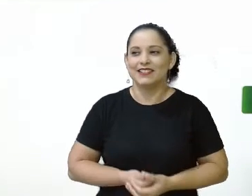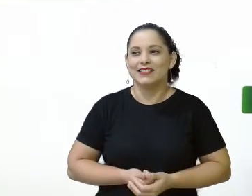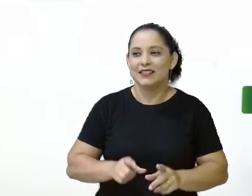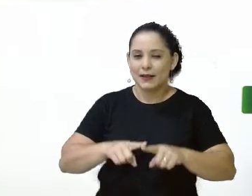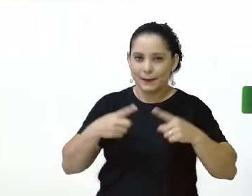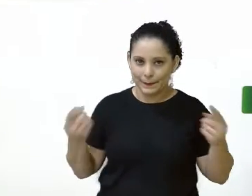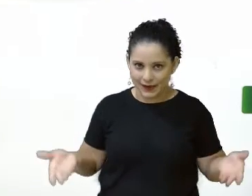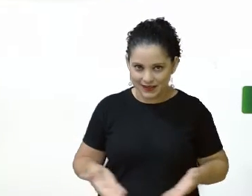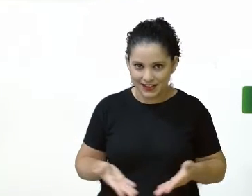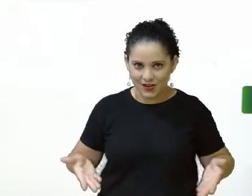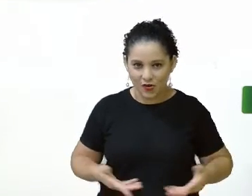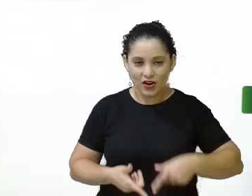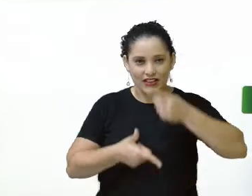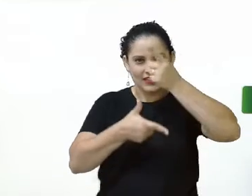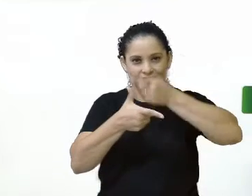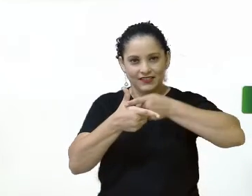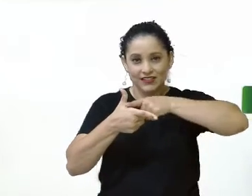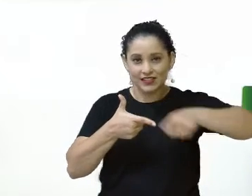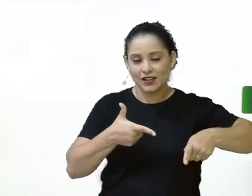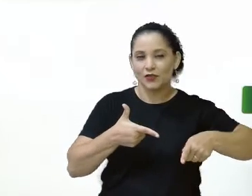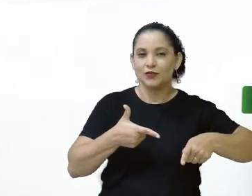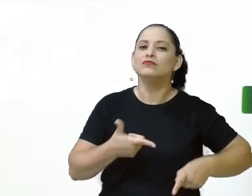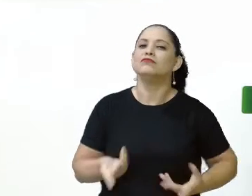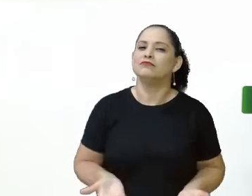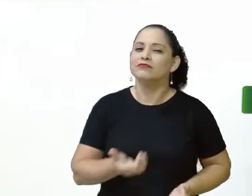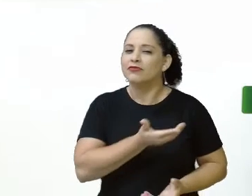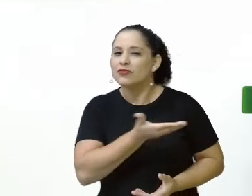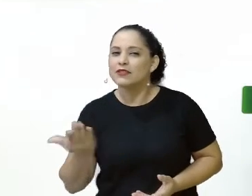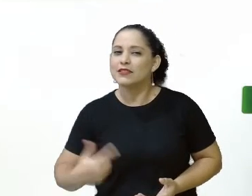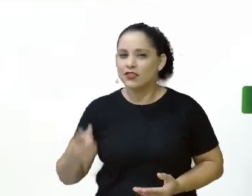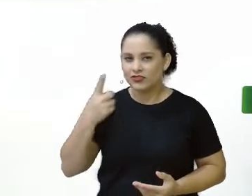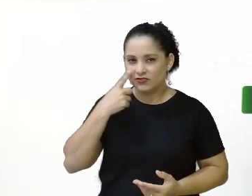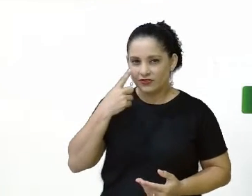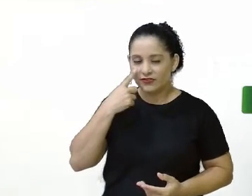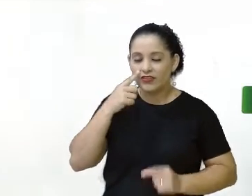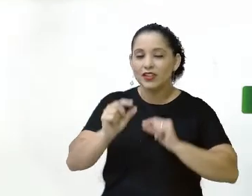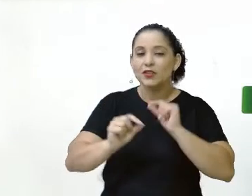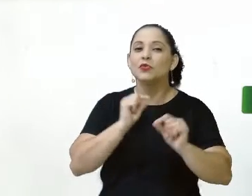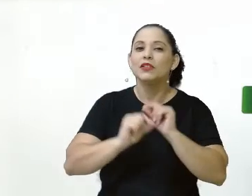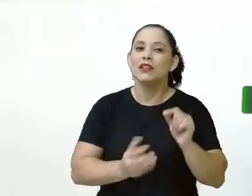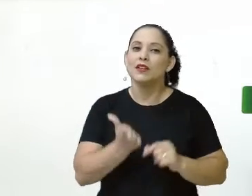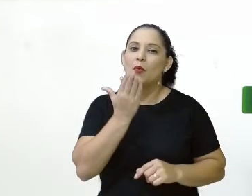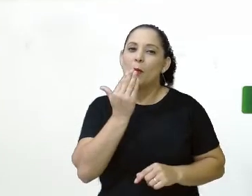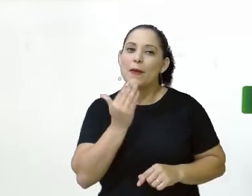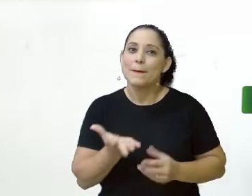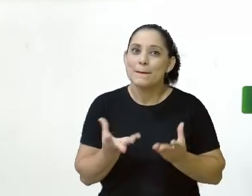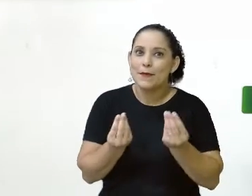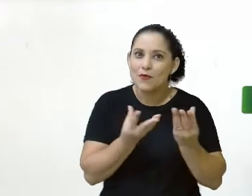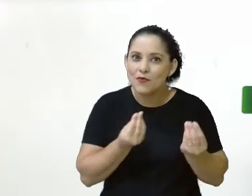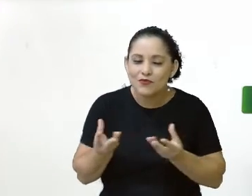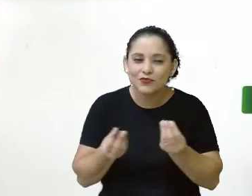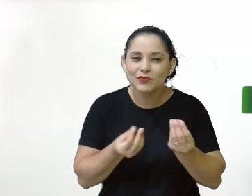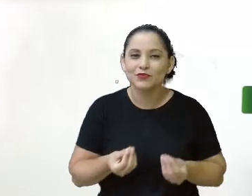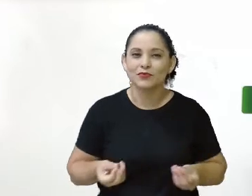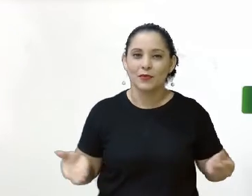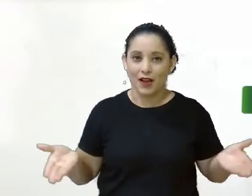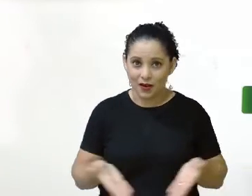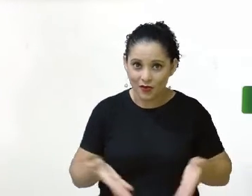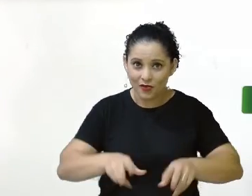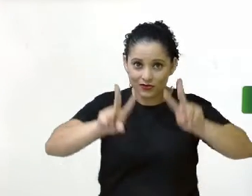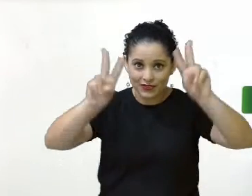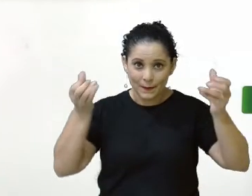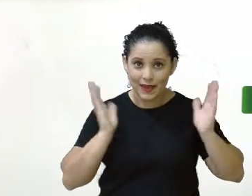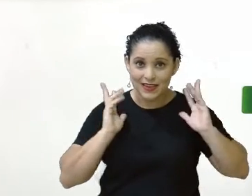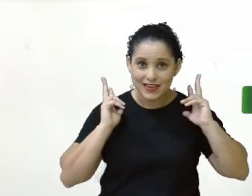divisão de propósito para você que gosta de comer pedaços a mais, hein? Quando a gente fala de fracionar, a gente vai repartir